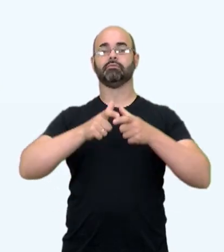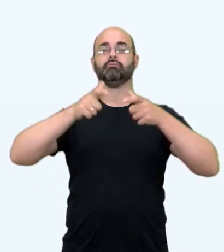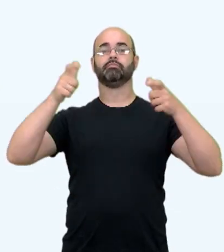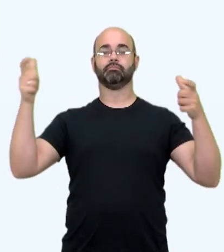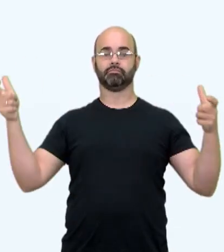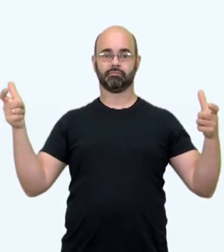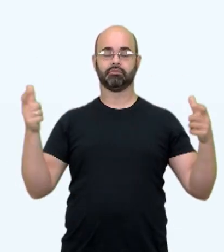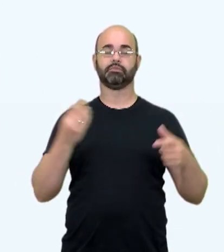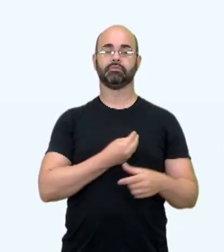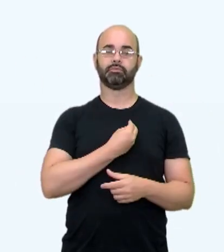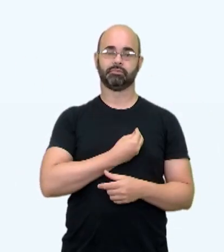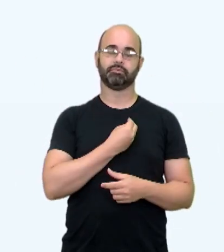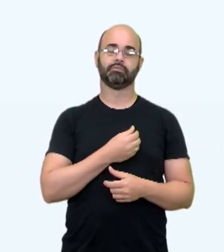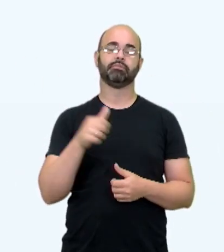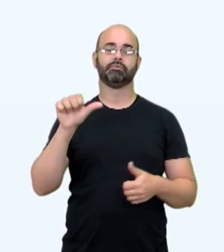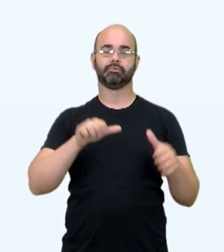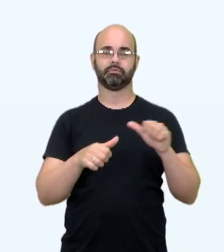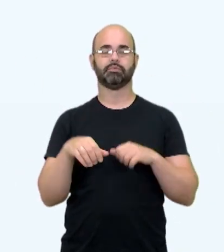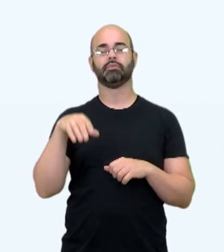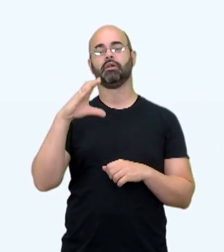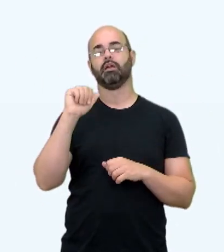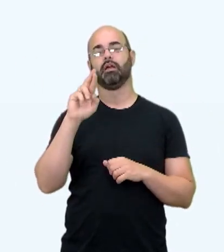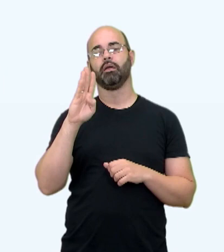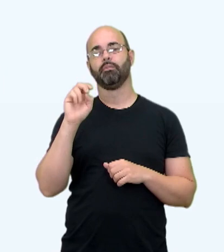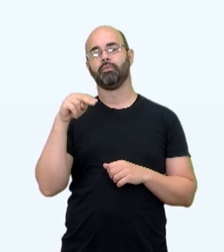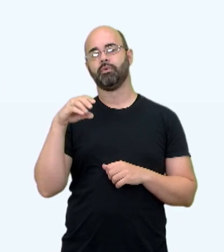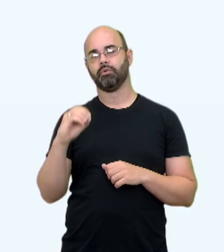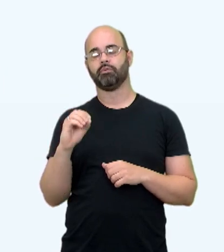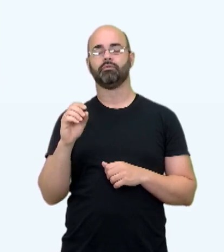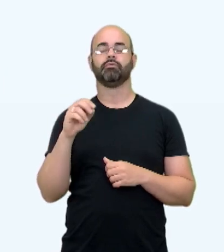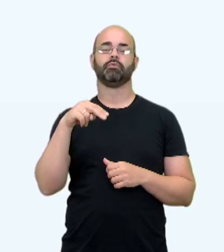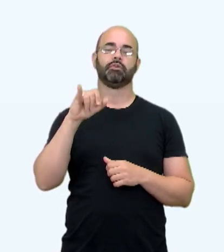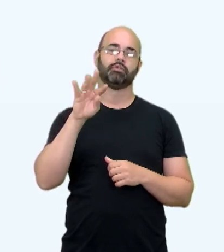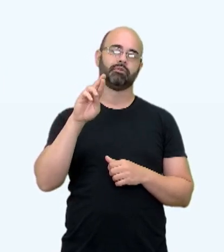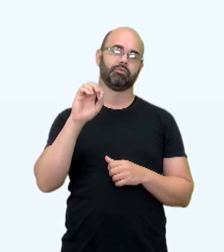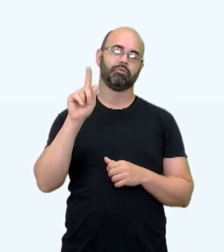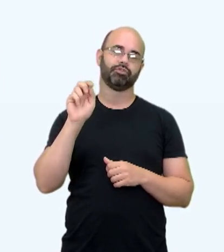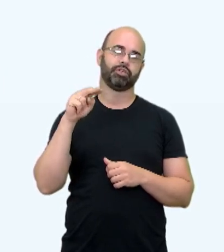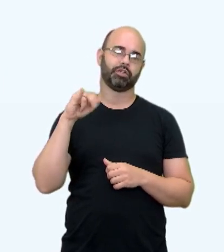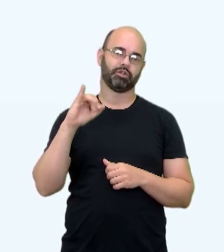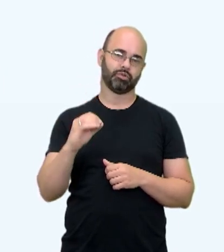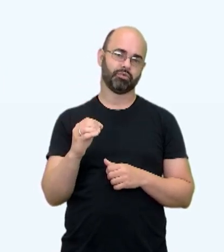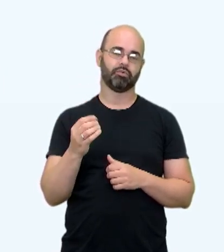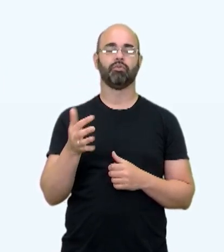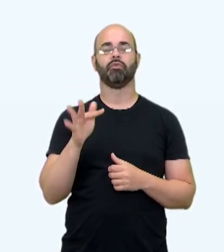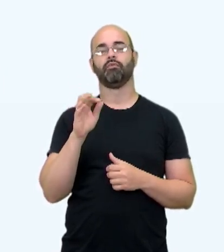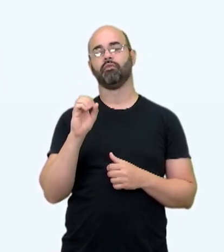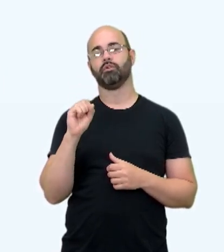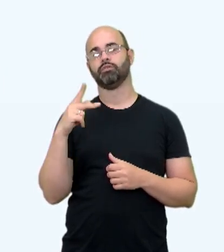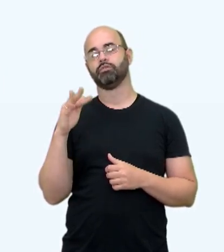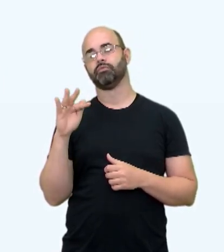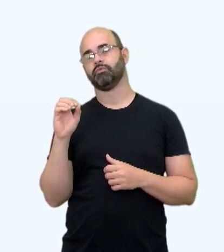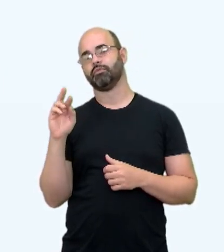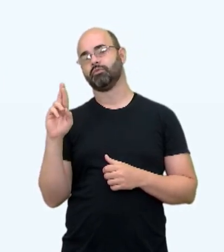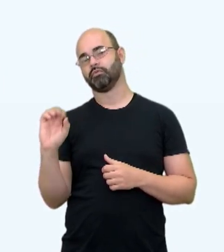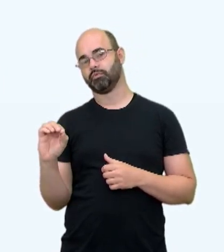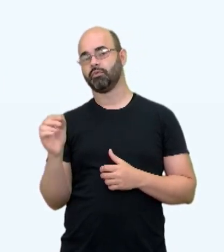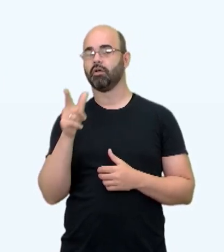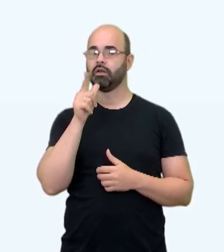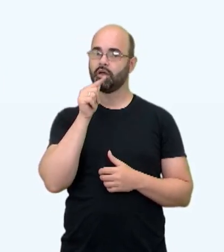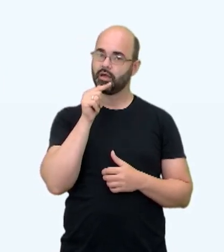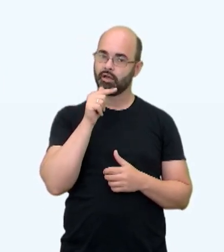ciclos biogeoquímicos do carbono, do nitrogênio, do fósforo, da água, e identificando a ação